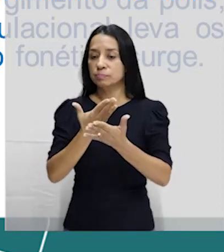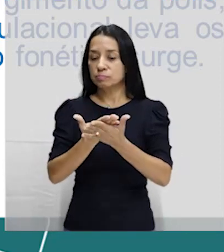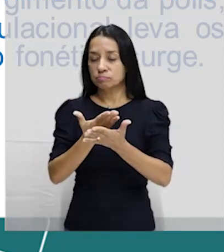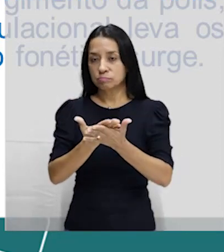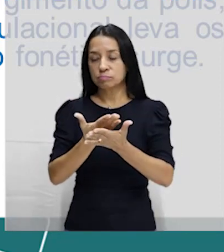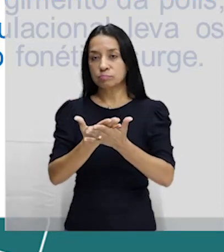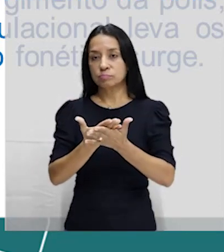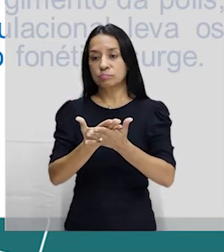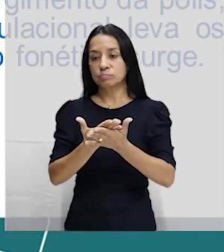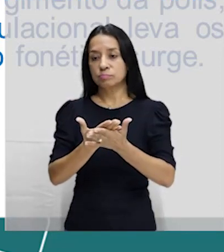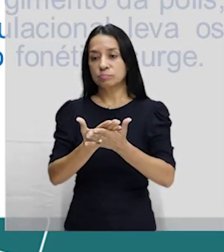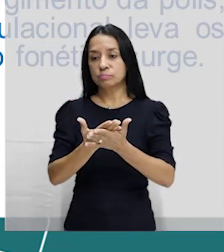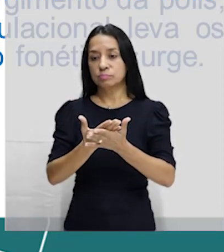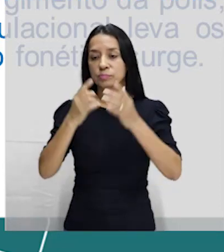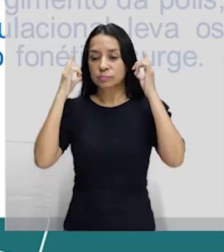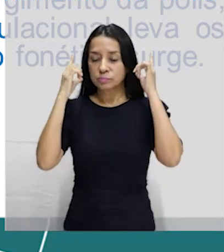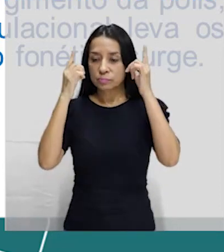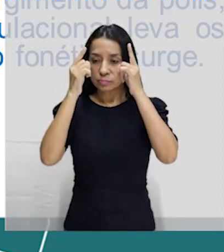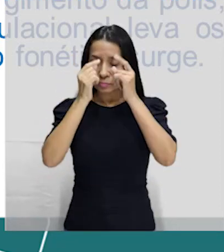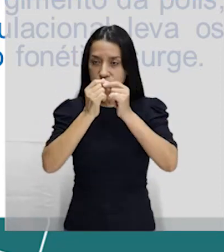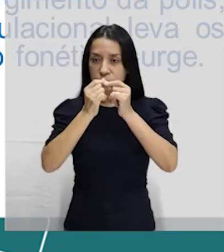abordar a Grécia Antiga.